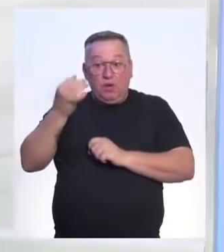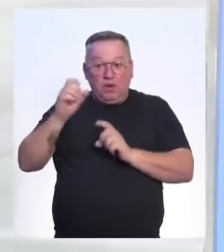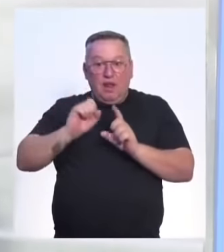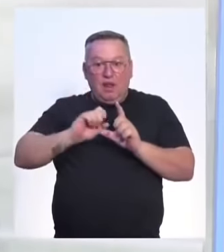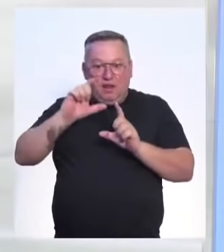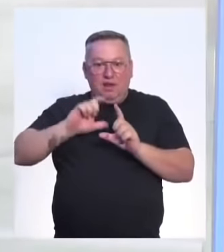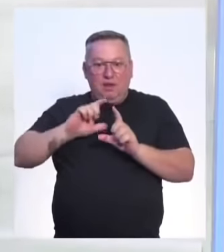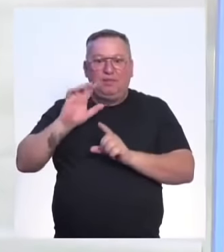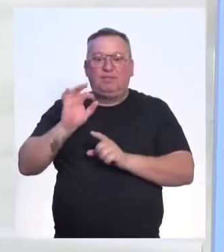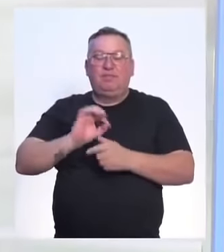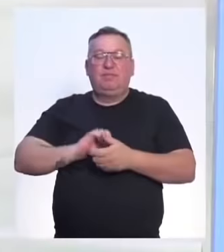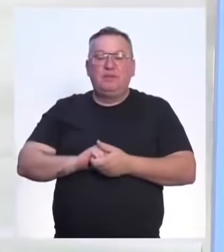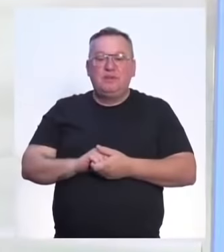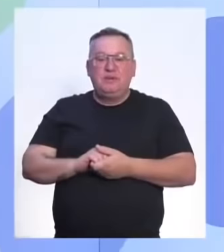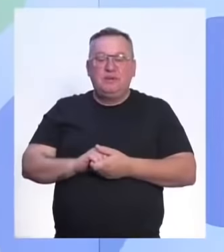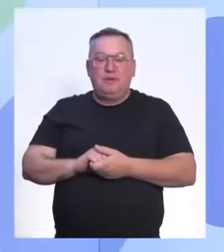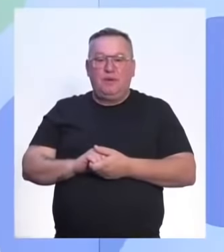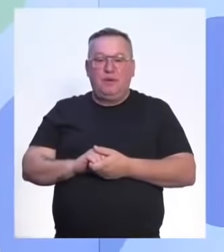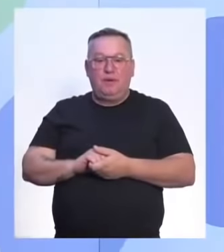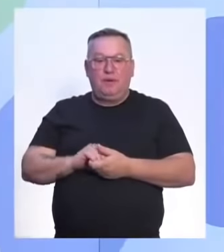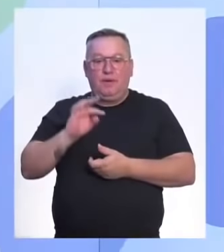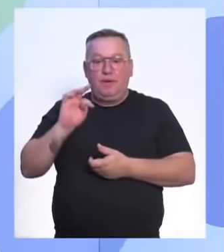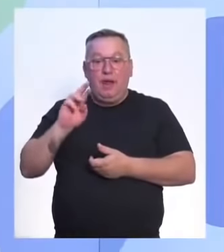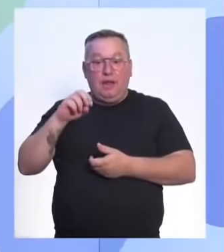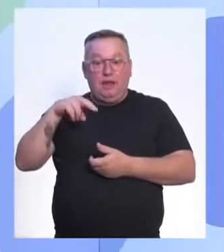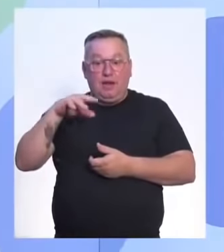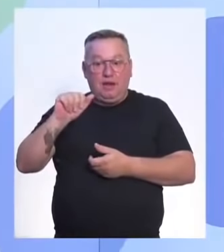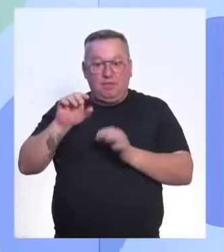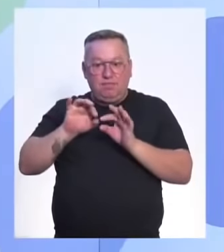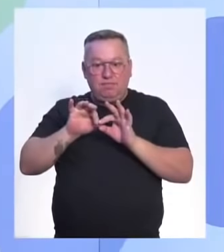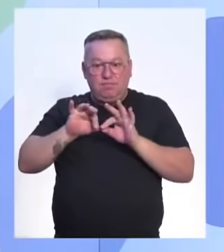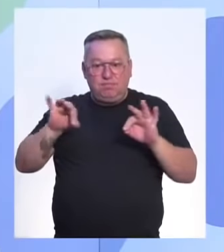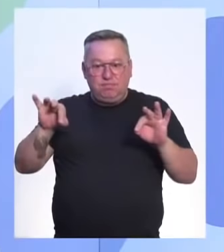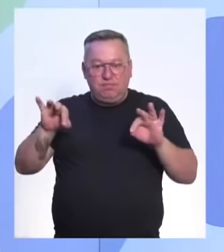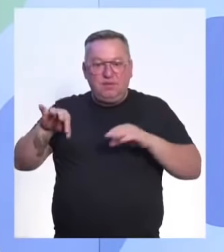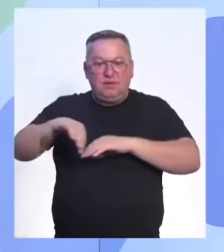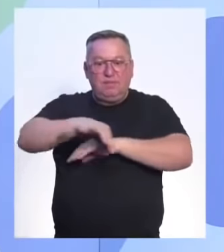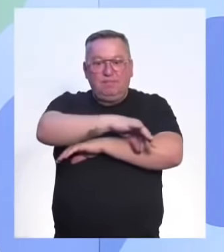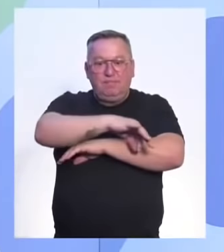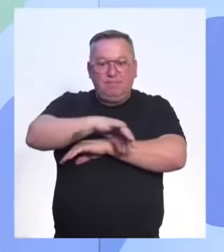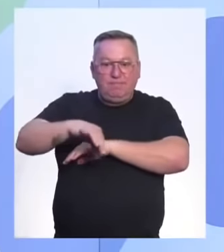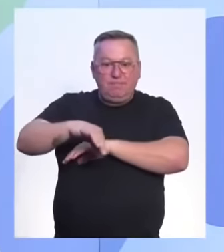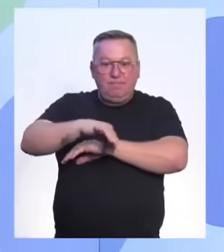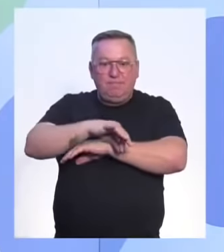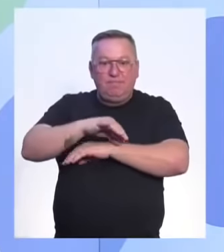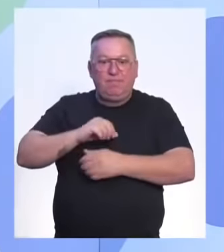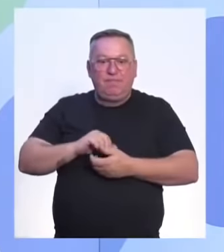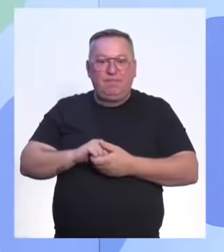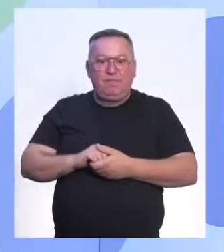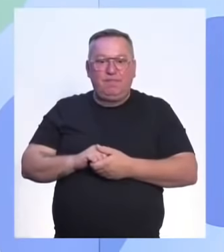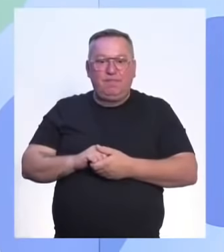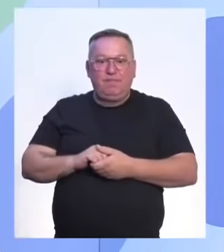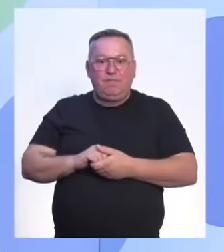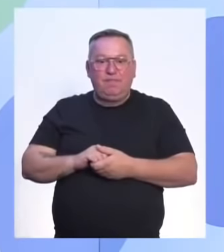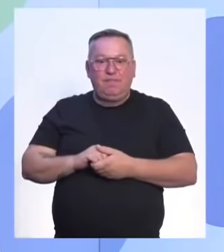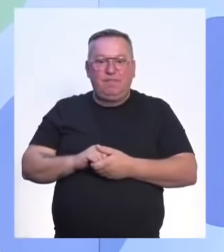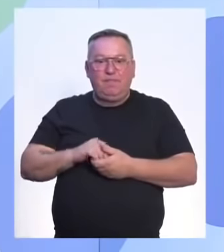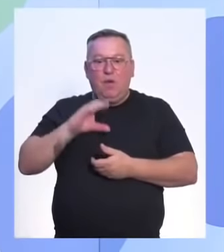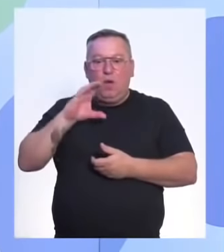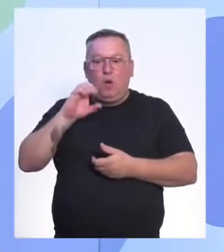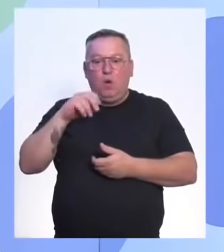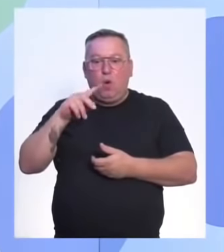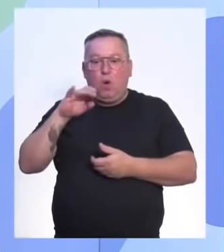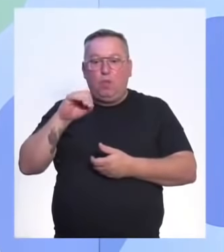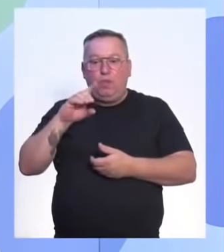líquidos. Beleza. Isso mesmo. Tá. A trena. Trena. Comprimento. A régua. Comprimento também. Legal. E o copo de medida,